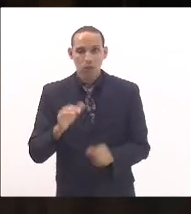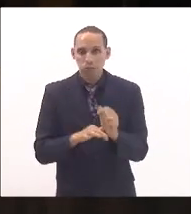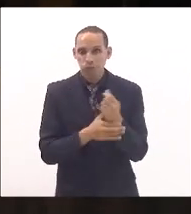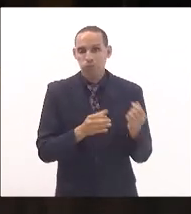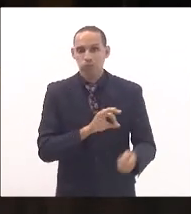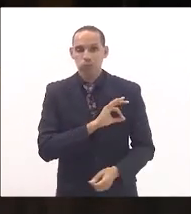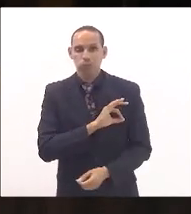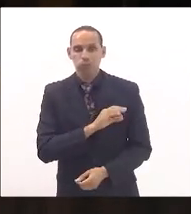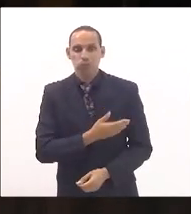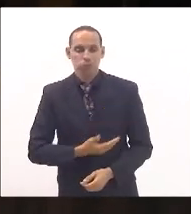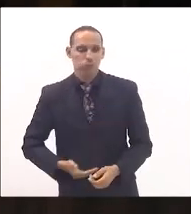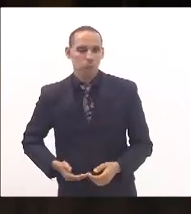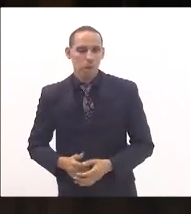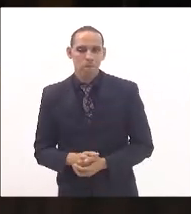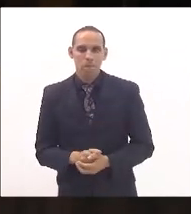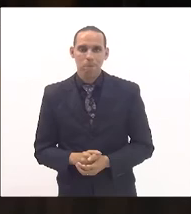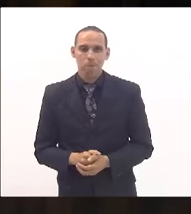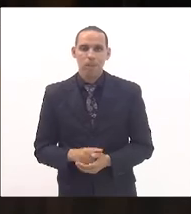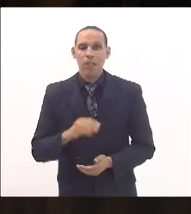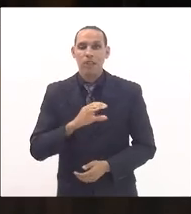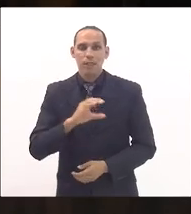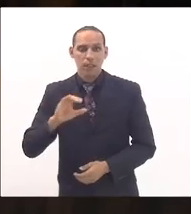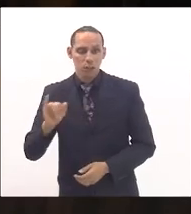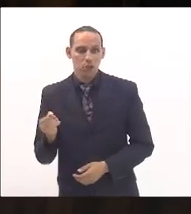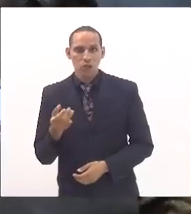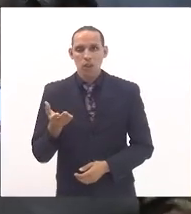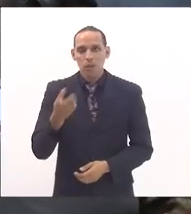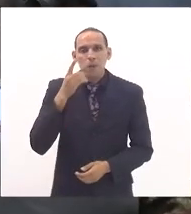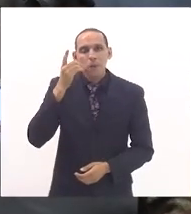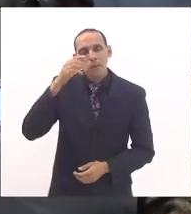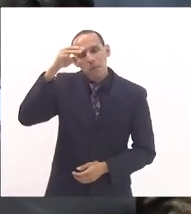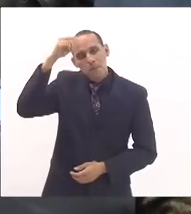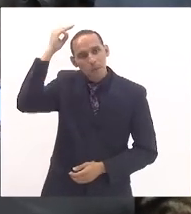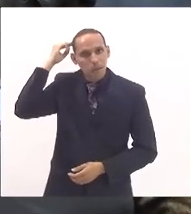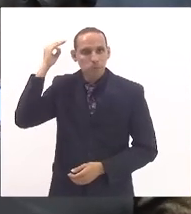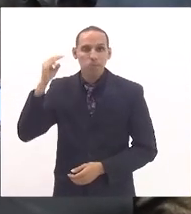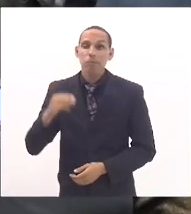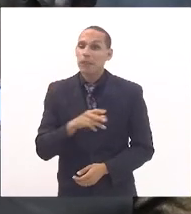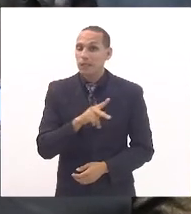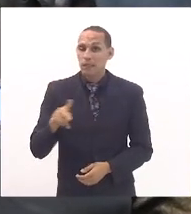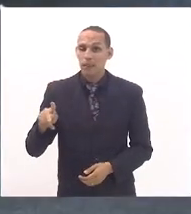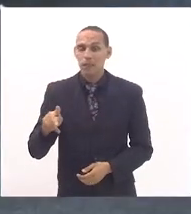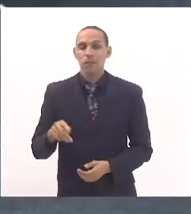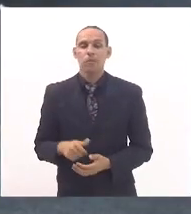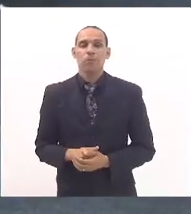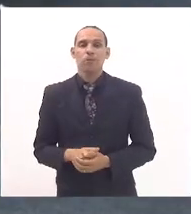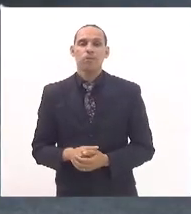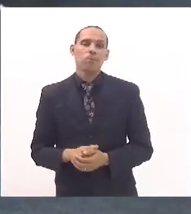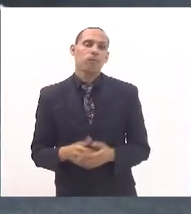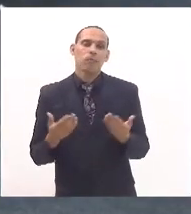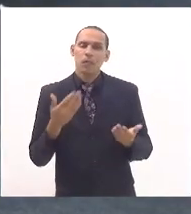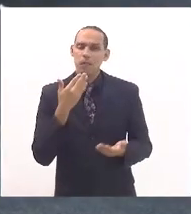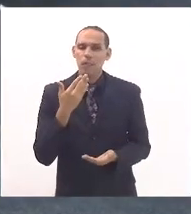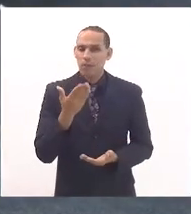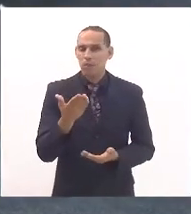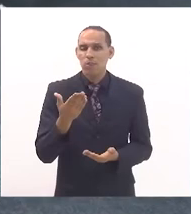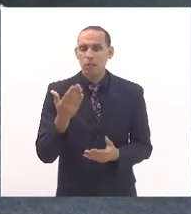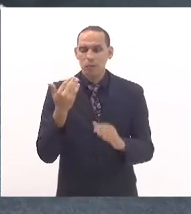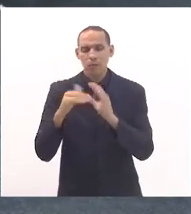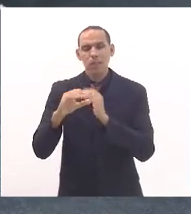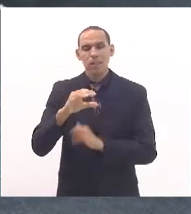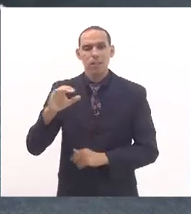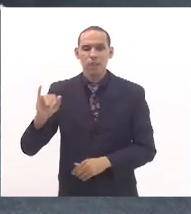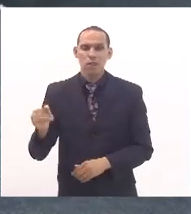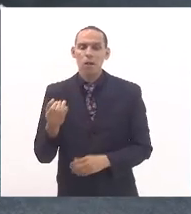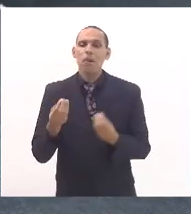Pública. Pela Comissão de Constituição e Justiça, deputado Márcio Pacheco. Senhor presidente, eu queria pedir a vocês que remetessem a CCJ